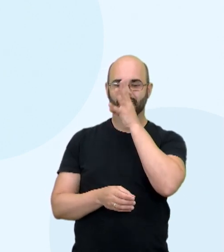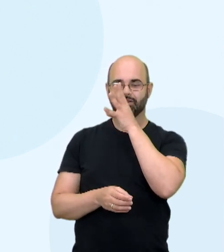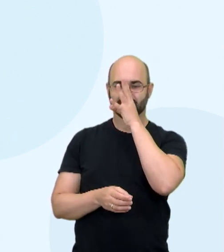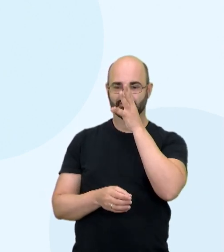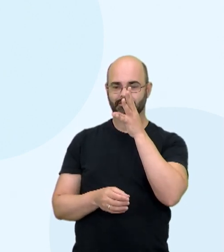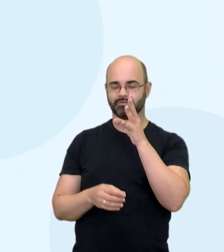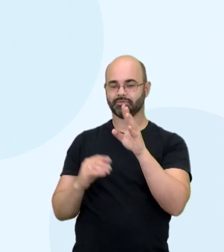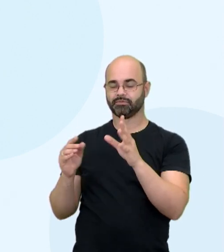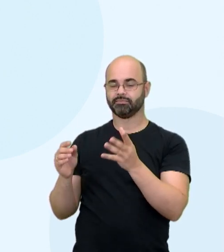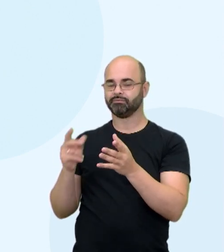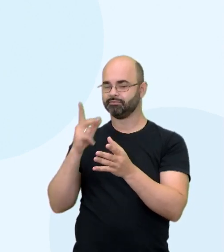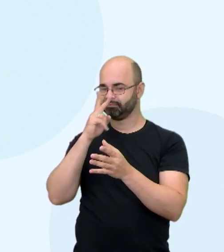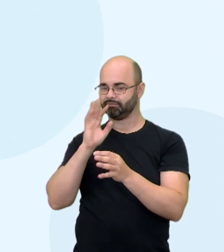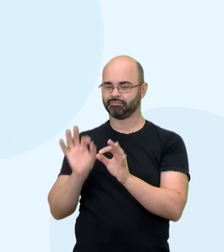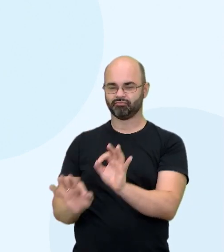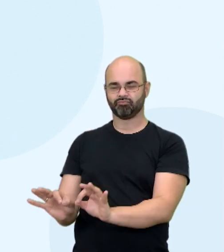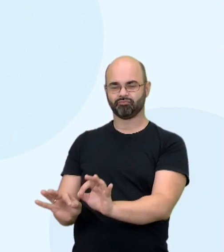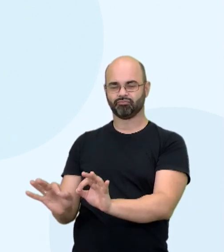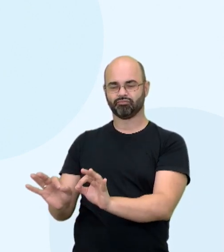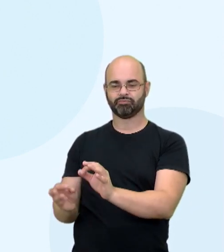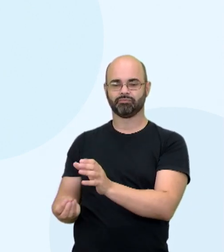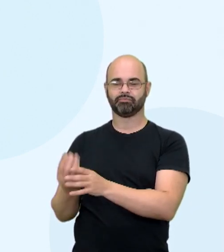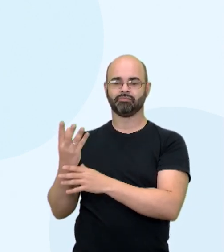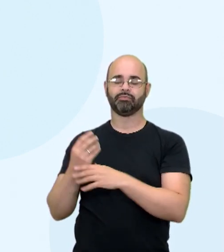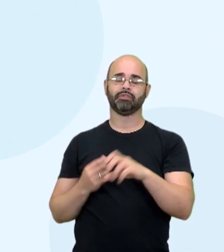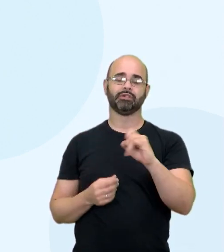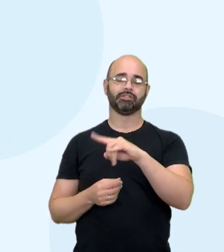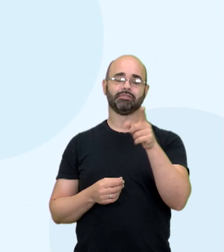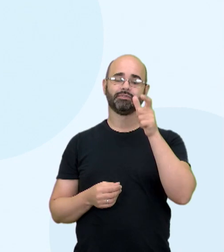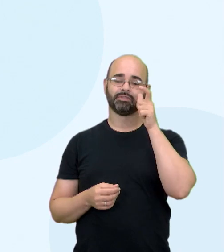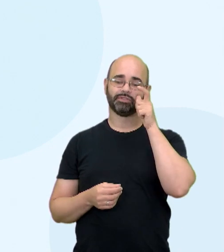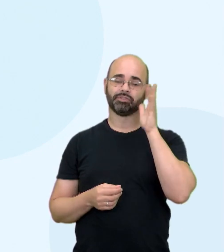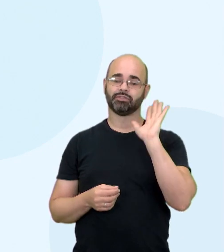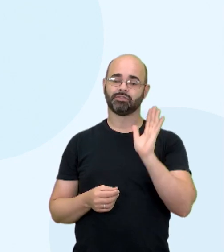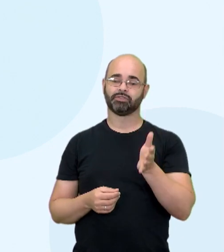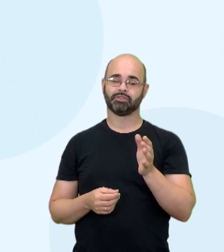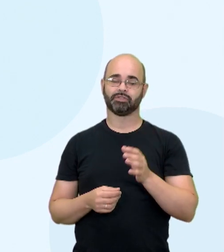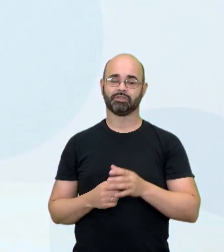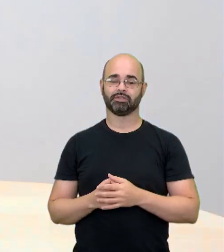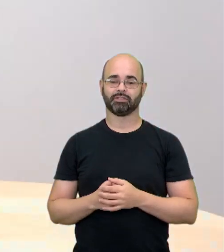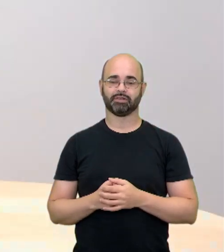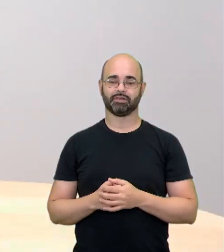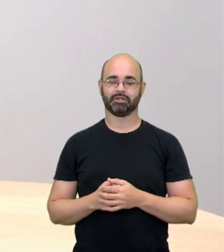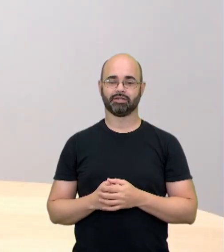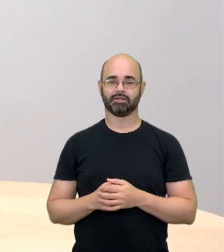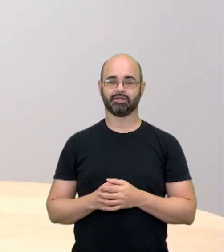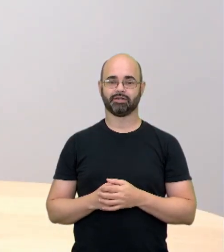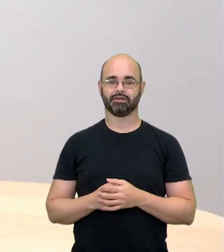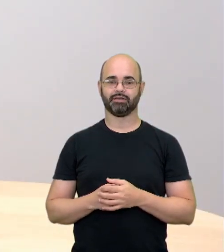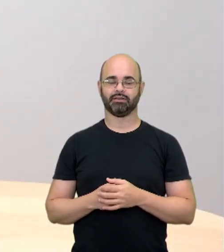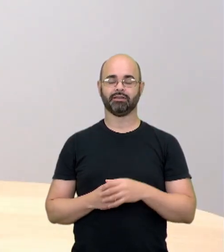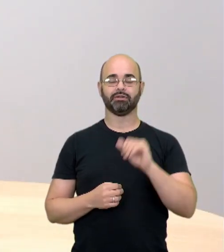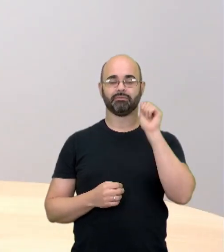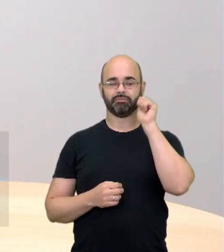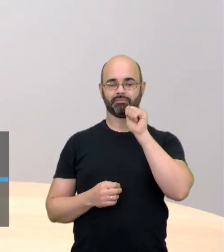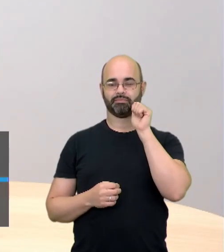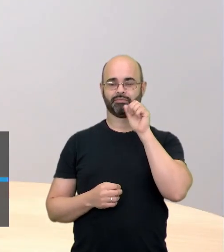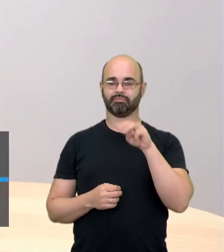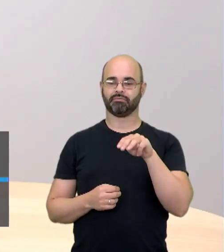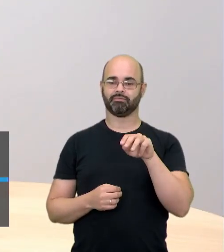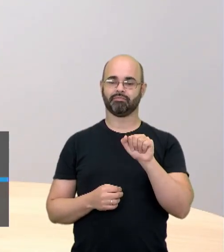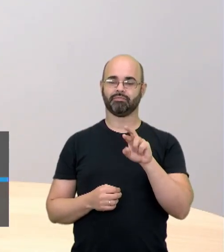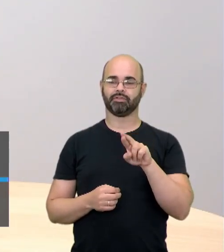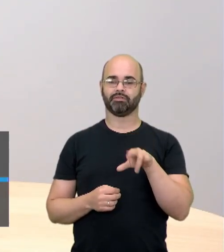por exemplo, para quem já leu aquele romance magnífico de Mary Shelley, né, a autora inglesa, sabe que